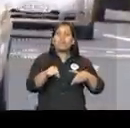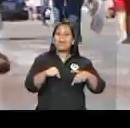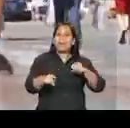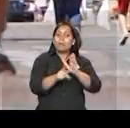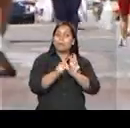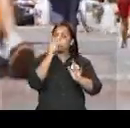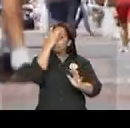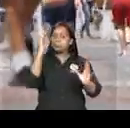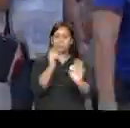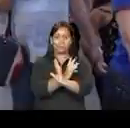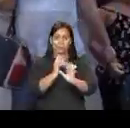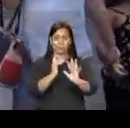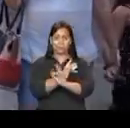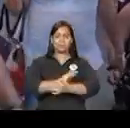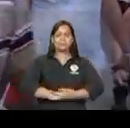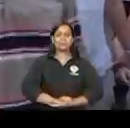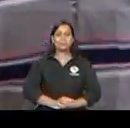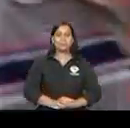urbana.